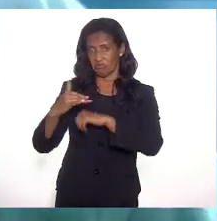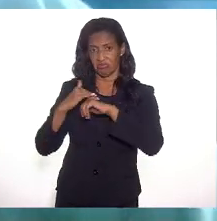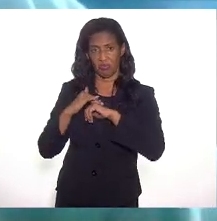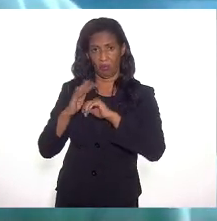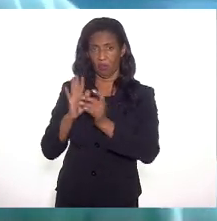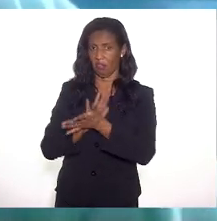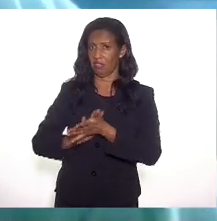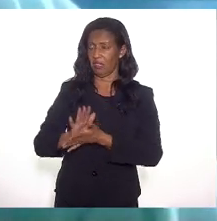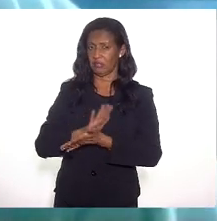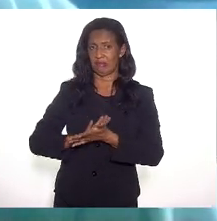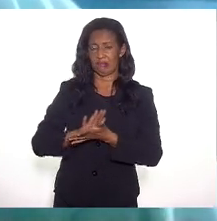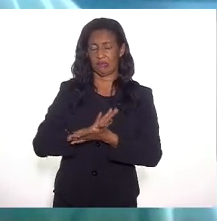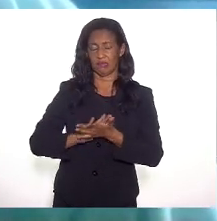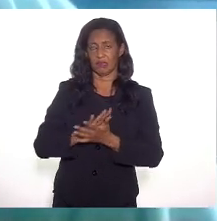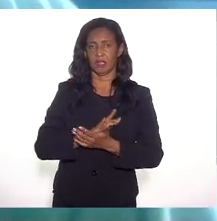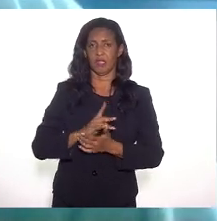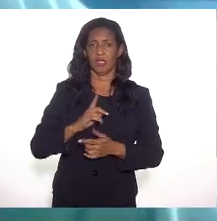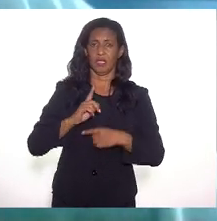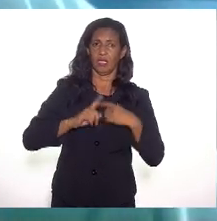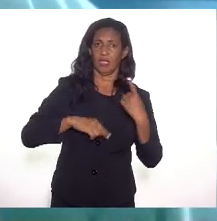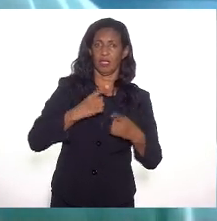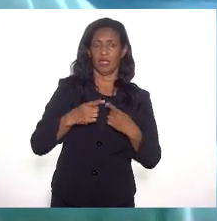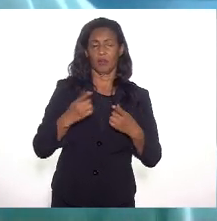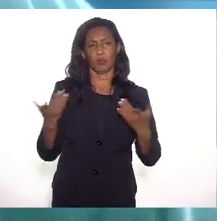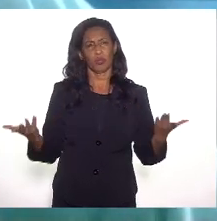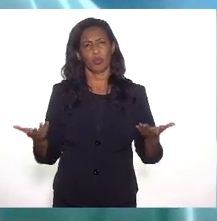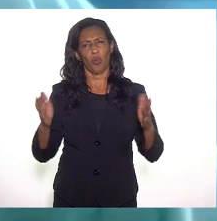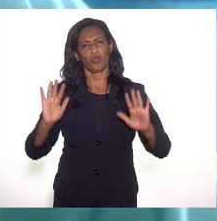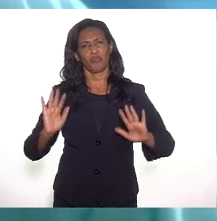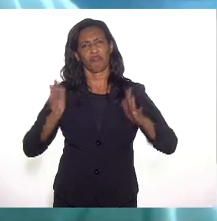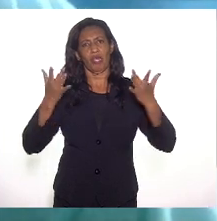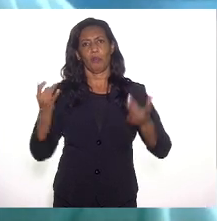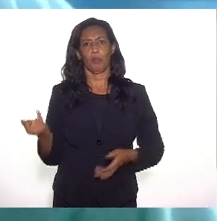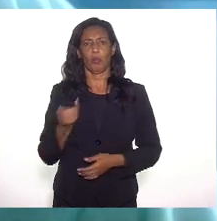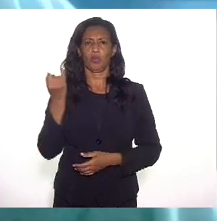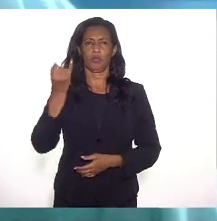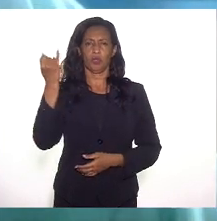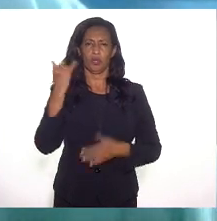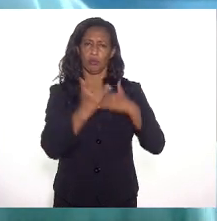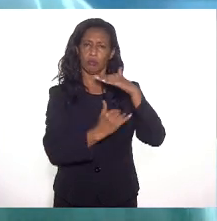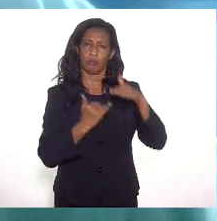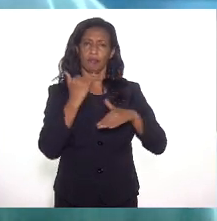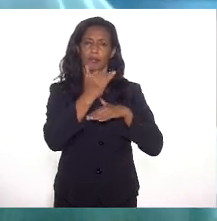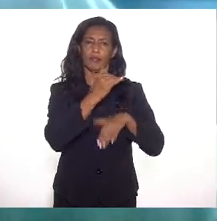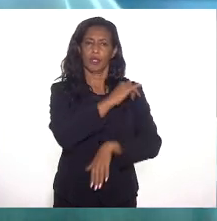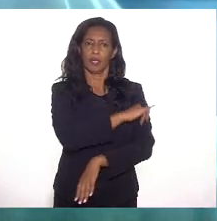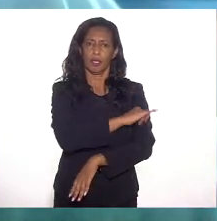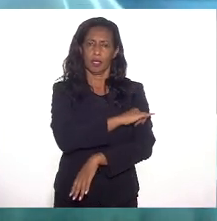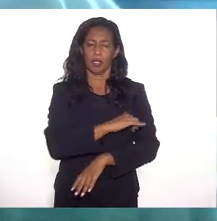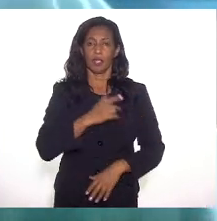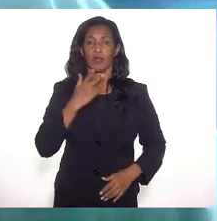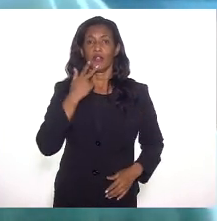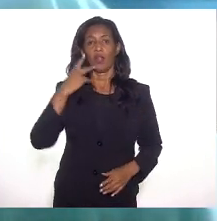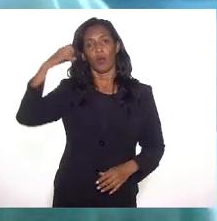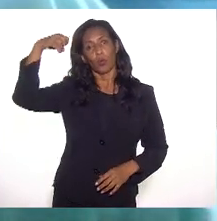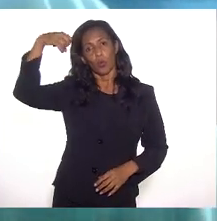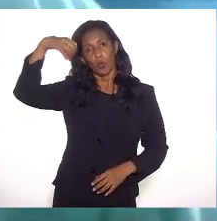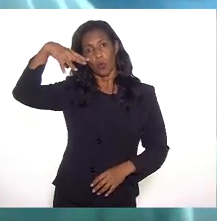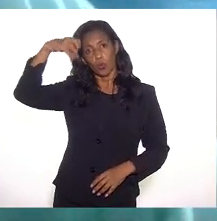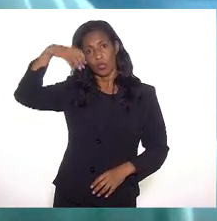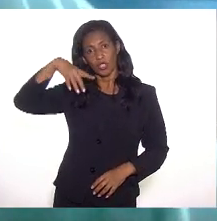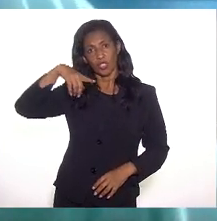depois se envolveu nessa cerimônia de hoje, importantíssima, acabou não me retornando, que é a questão da Light, que